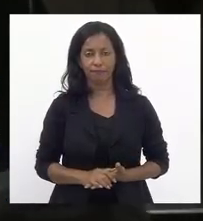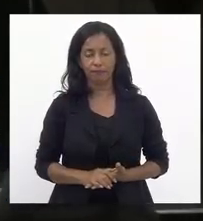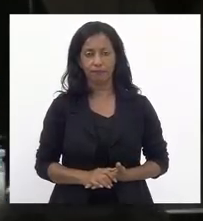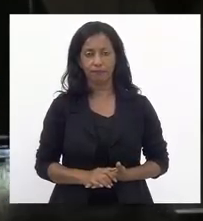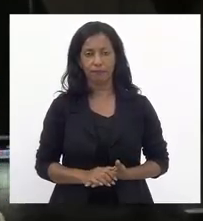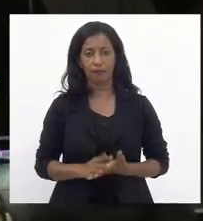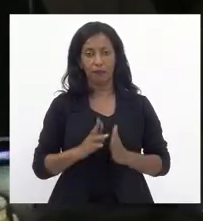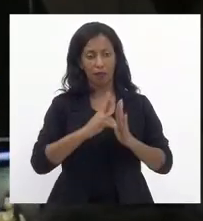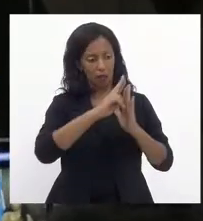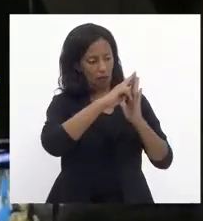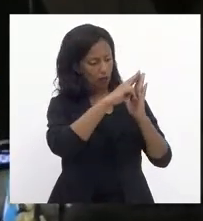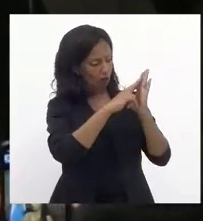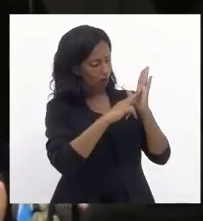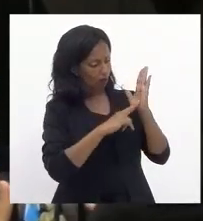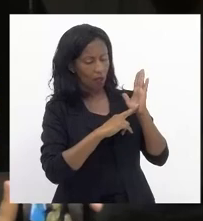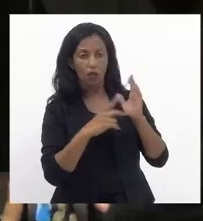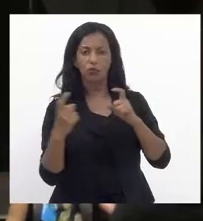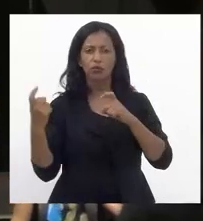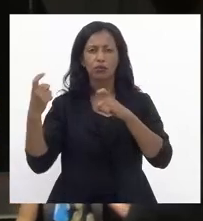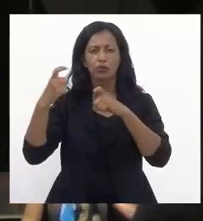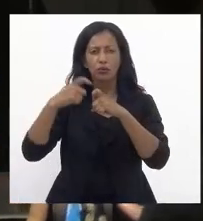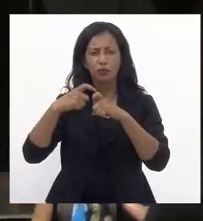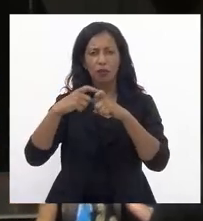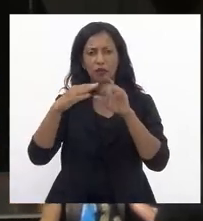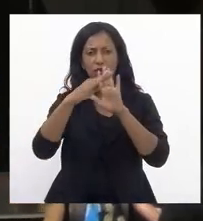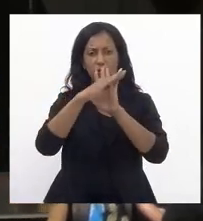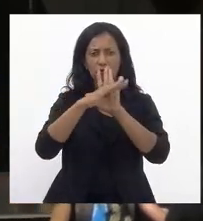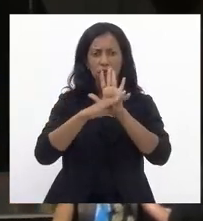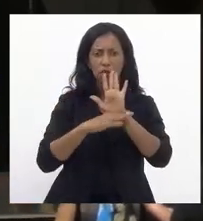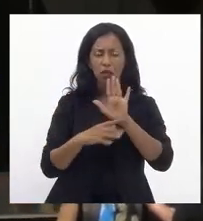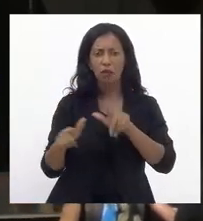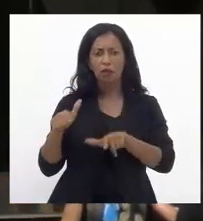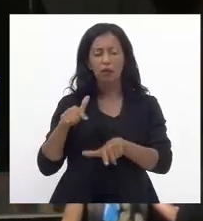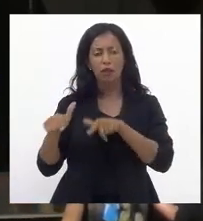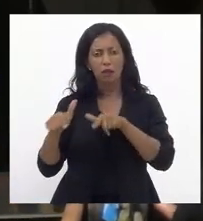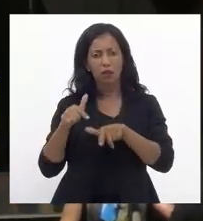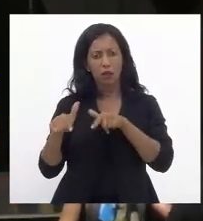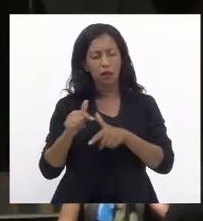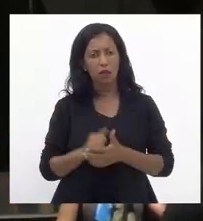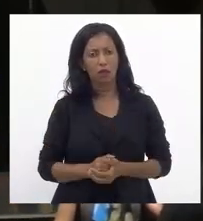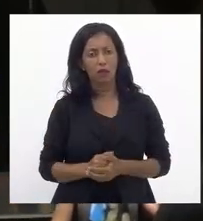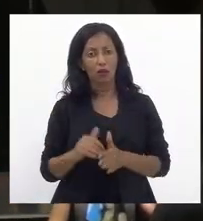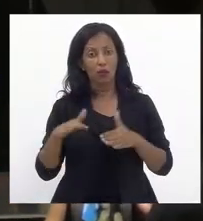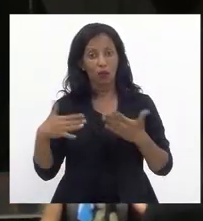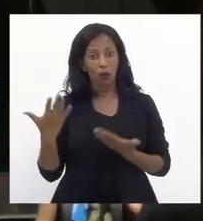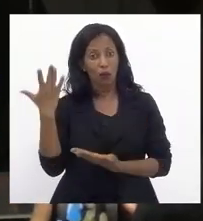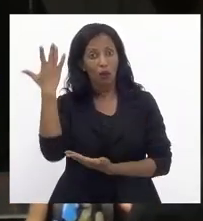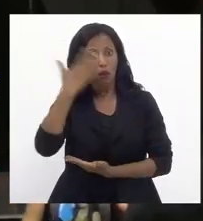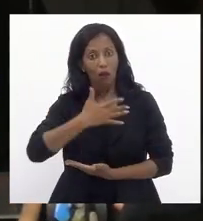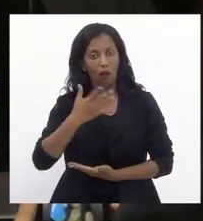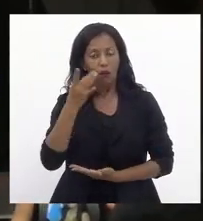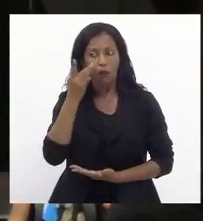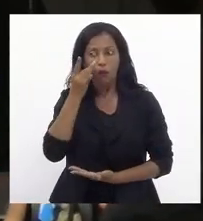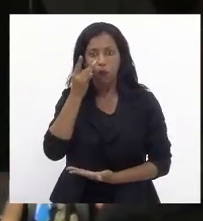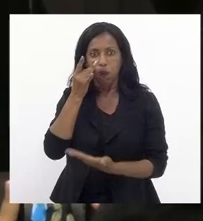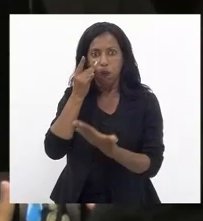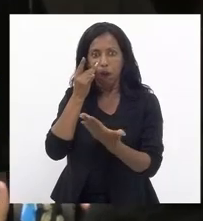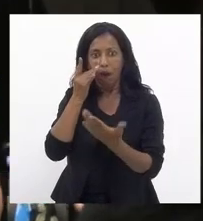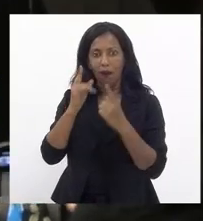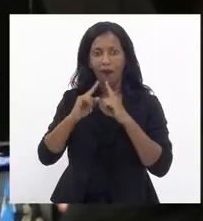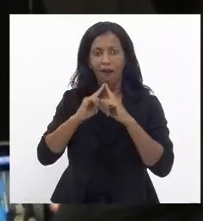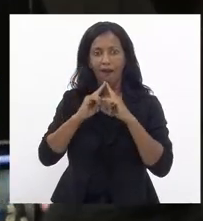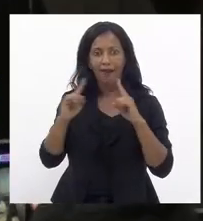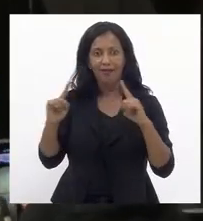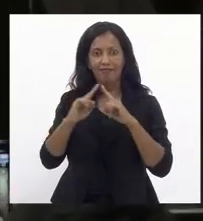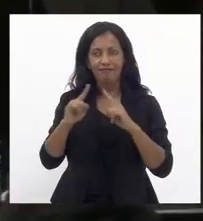a relação dos médicos que estariam escalados naquele dia, foi quando comprovamos justamente a denúncia que